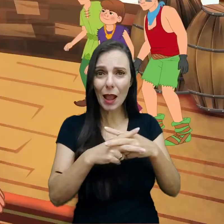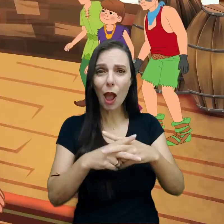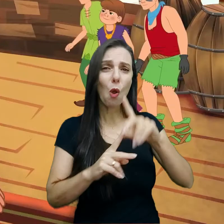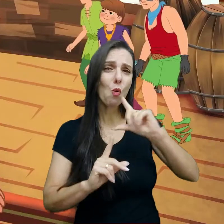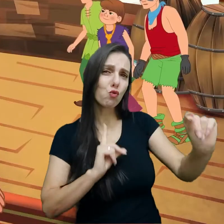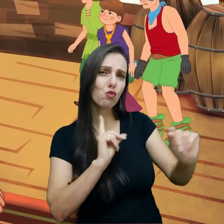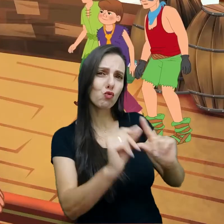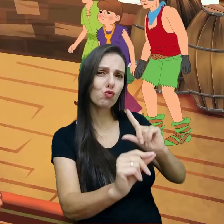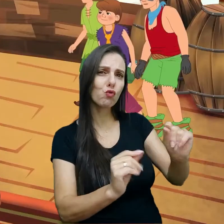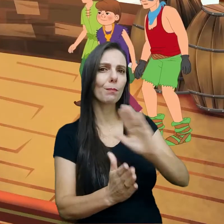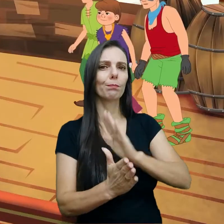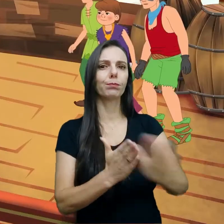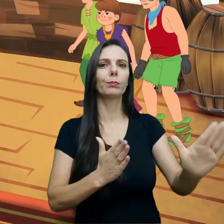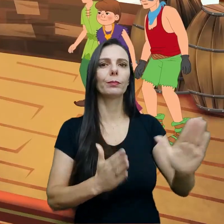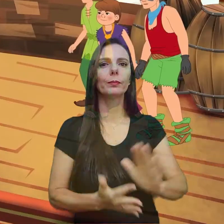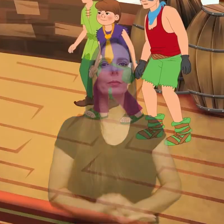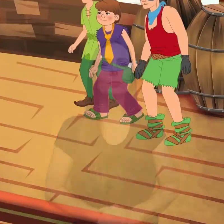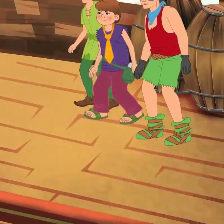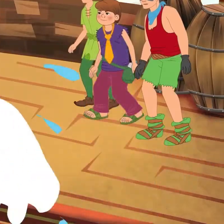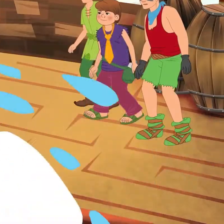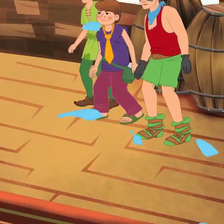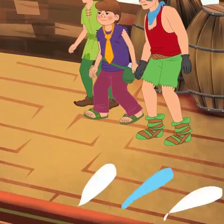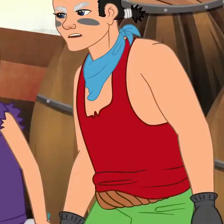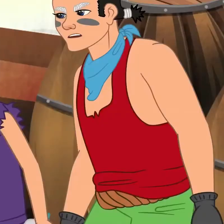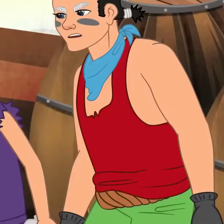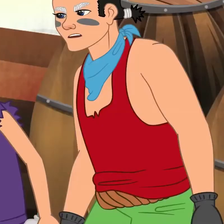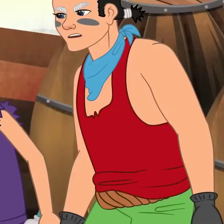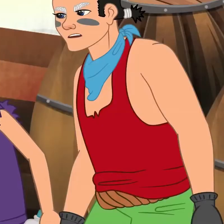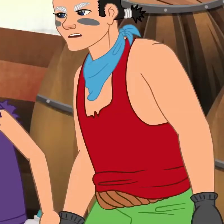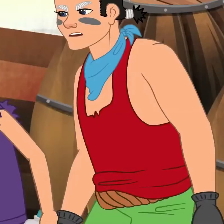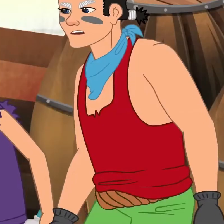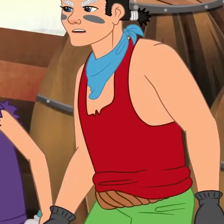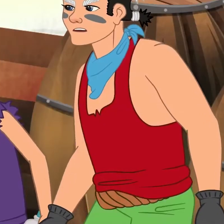perderiam a luta, saíram correndo.